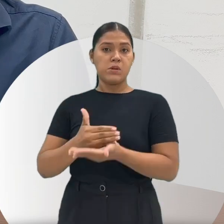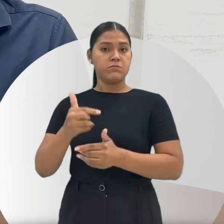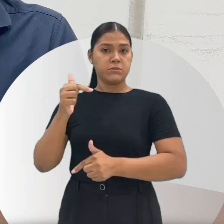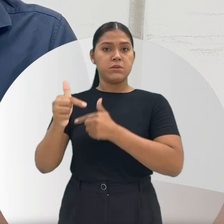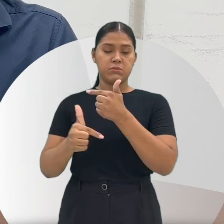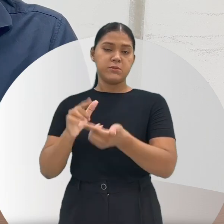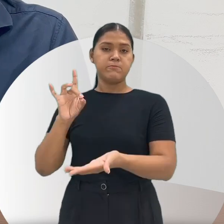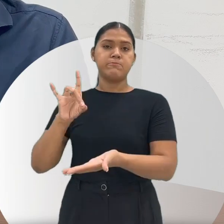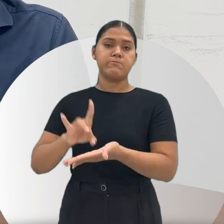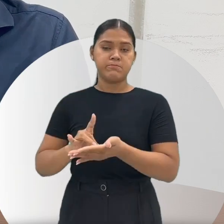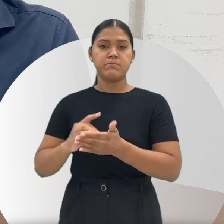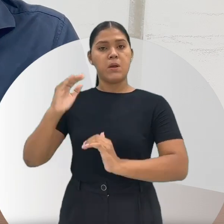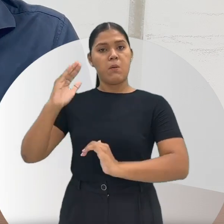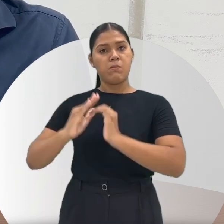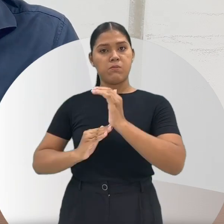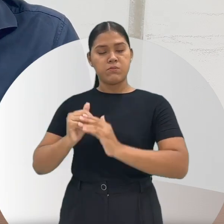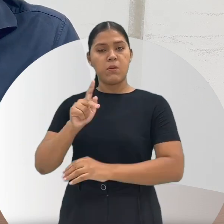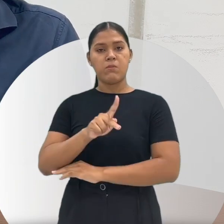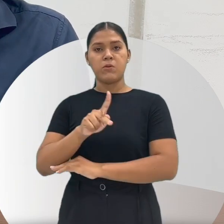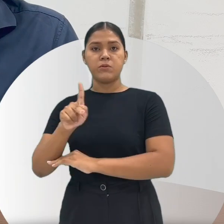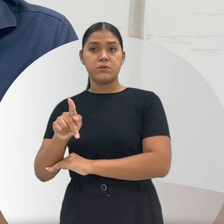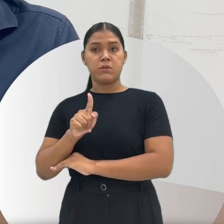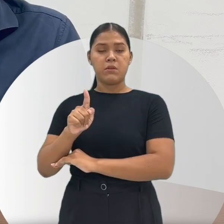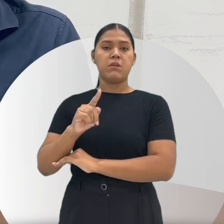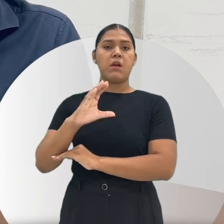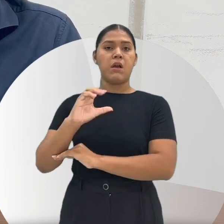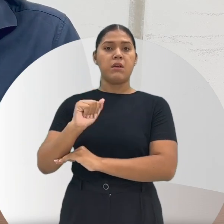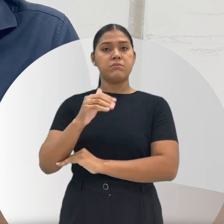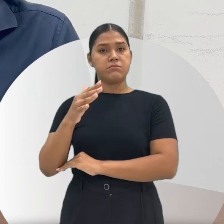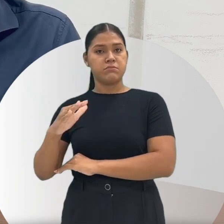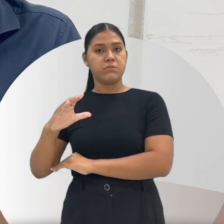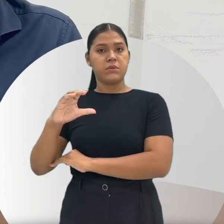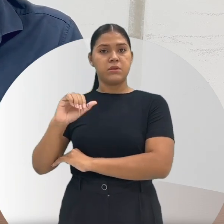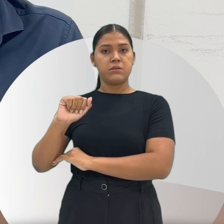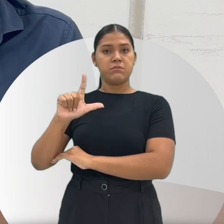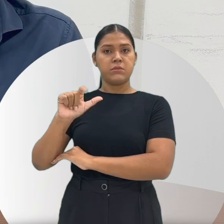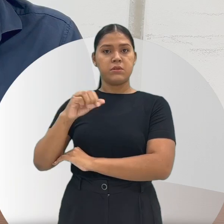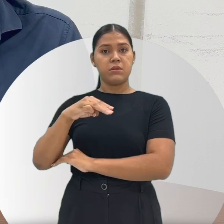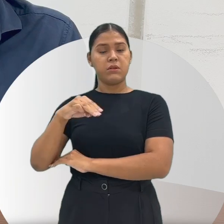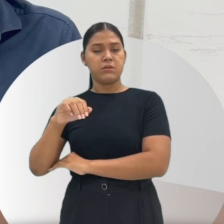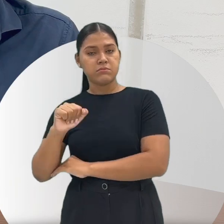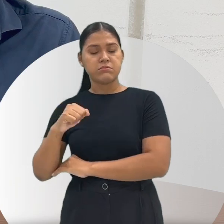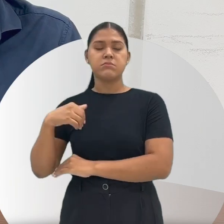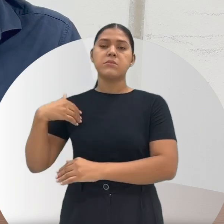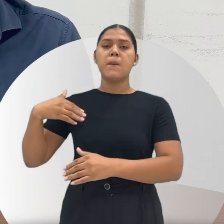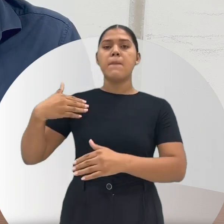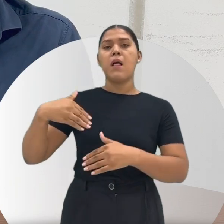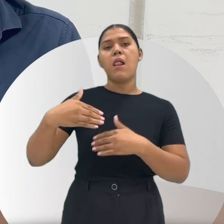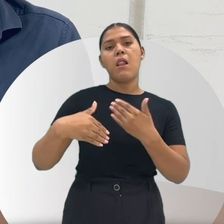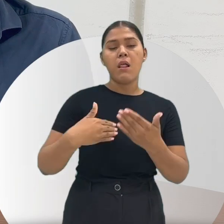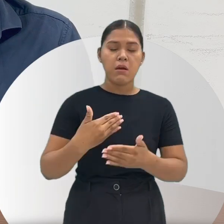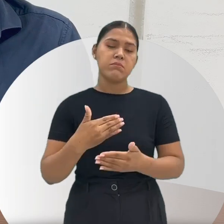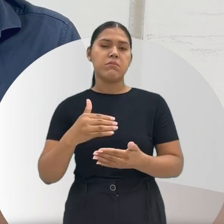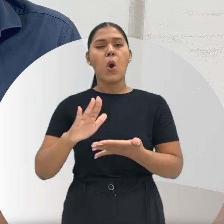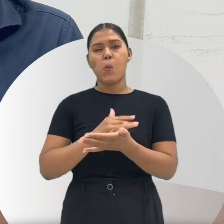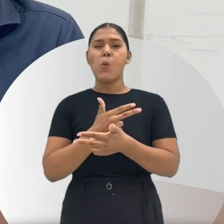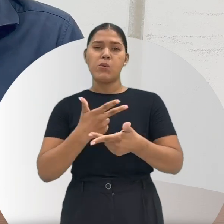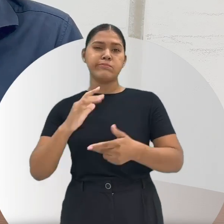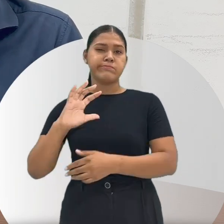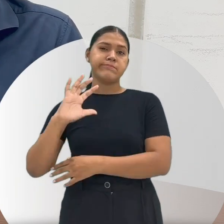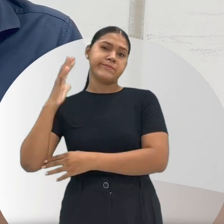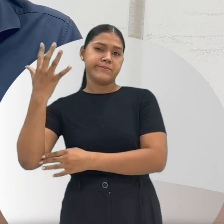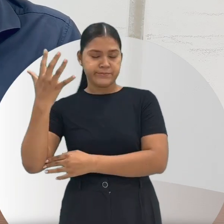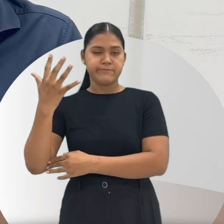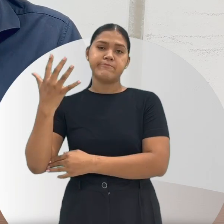inicialmente no campus Calama. E desde então, lá, mil coisas ocorreram dentro da nossa instituição. Foi um